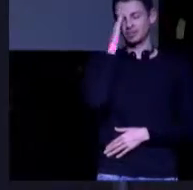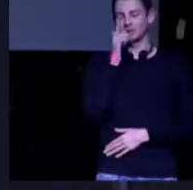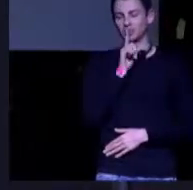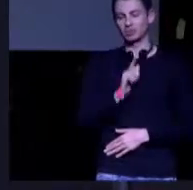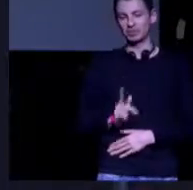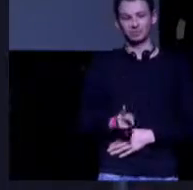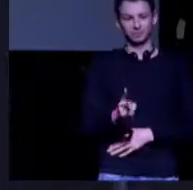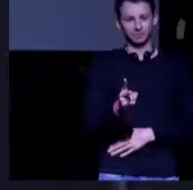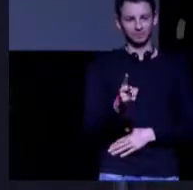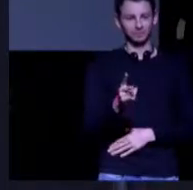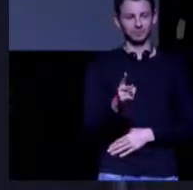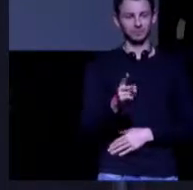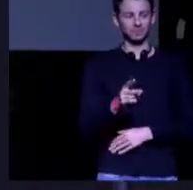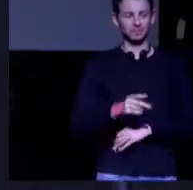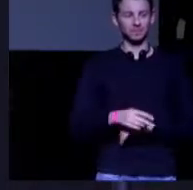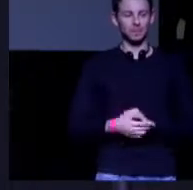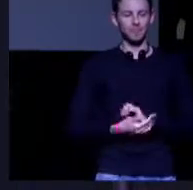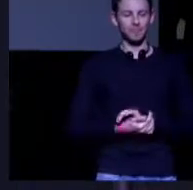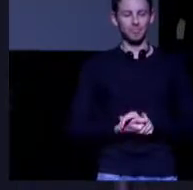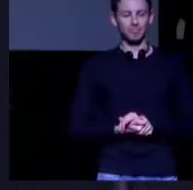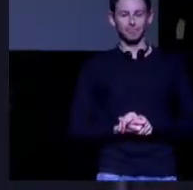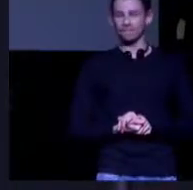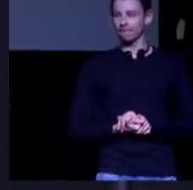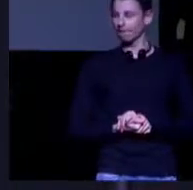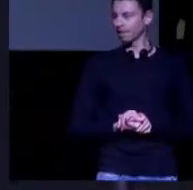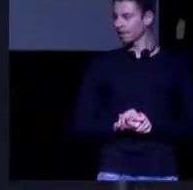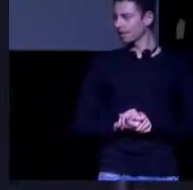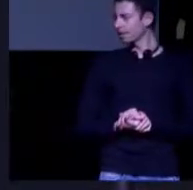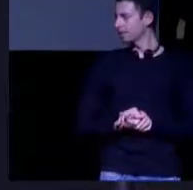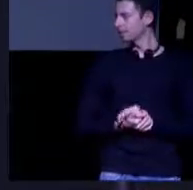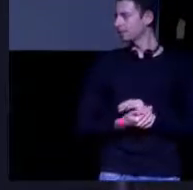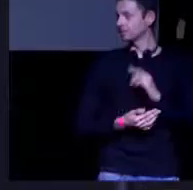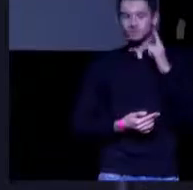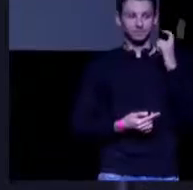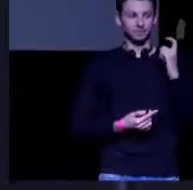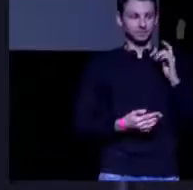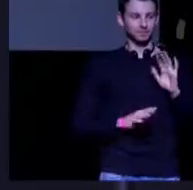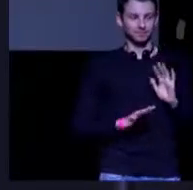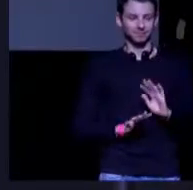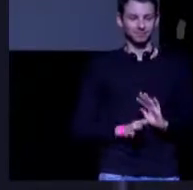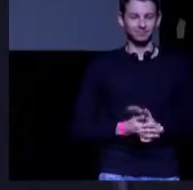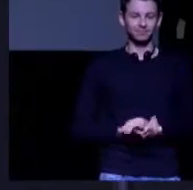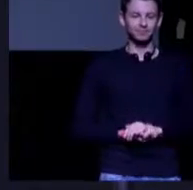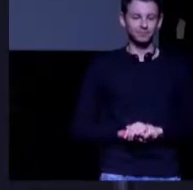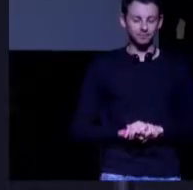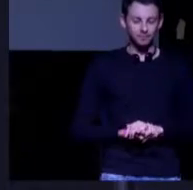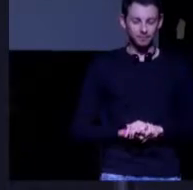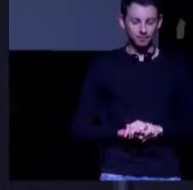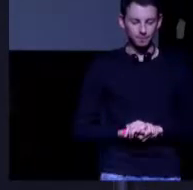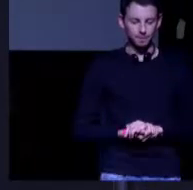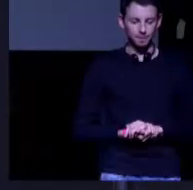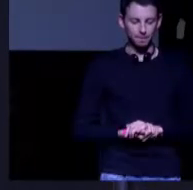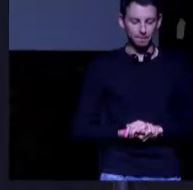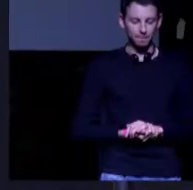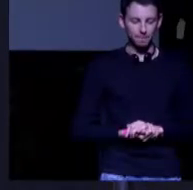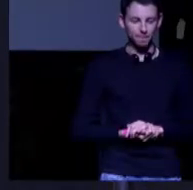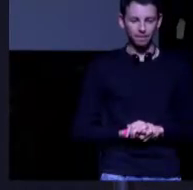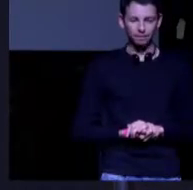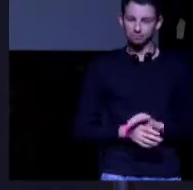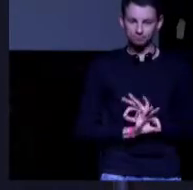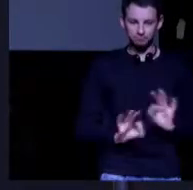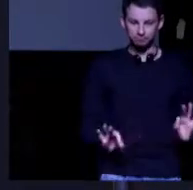incrível a venda não dá certo até o final acho que é